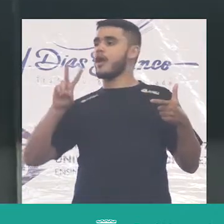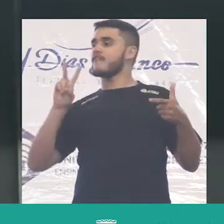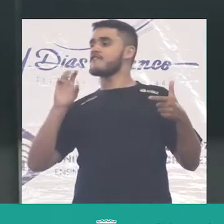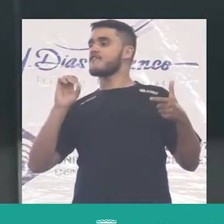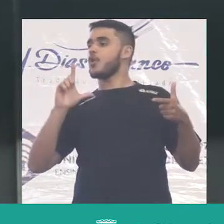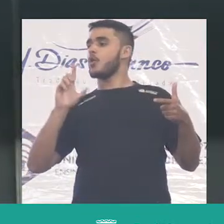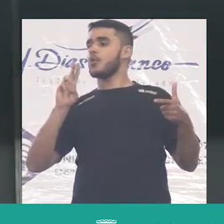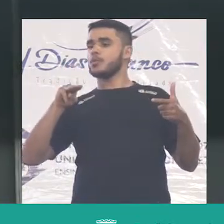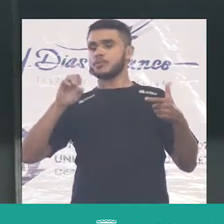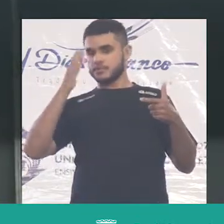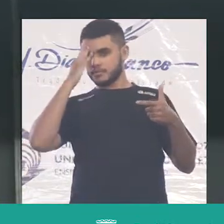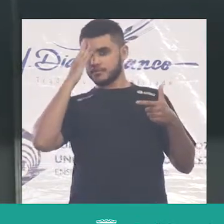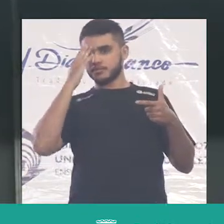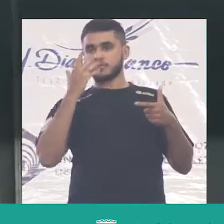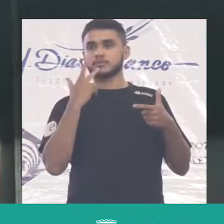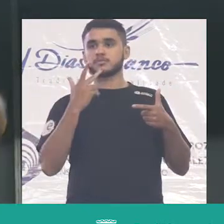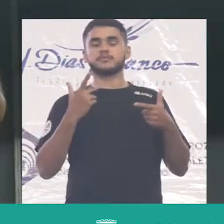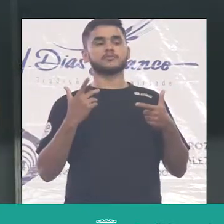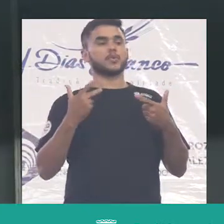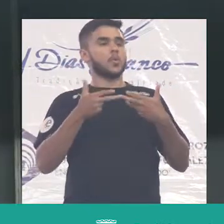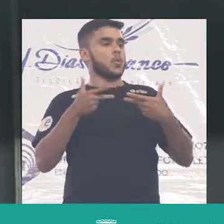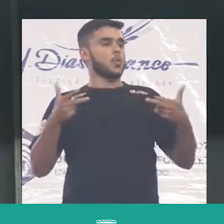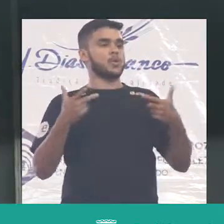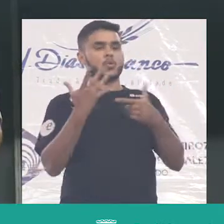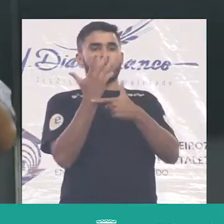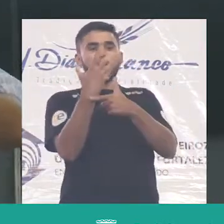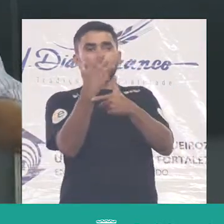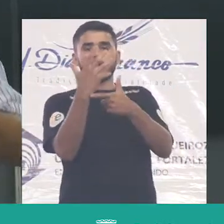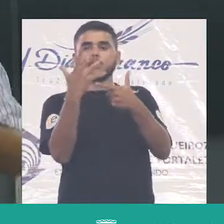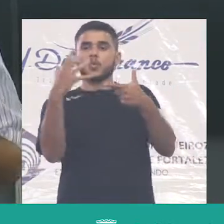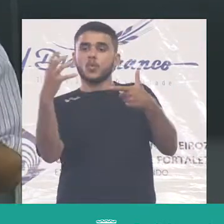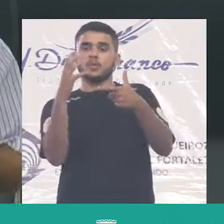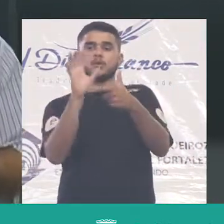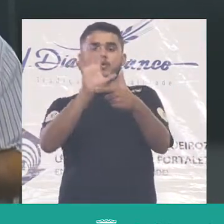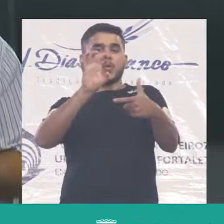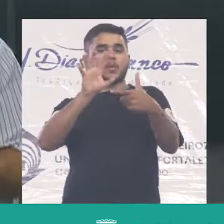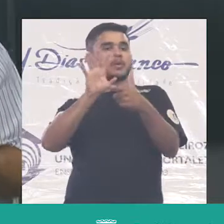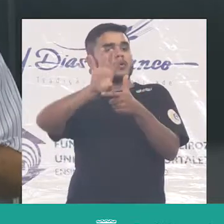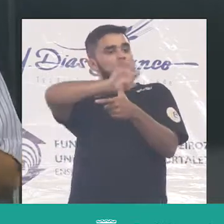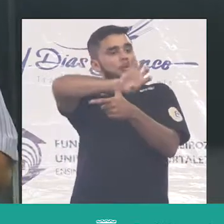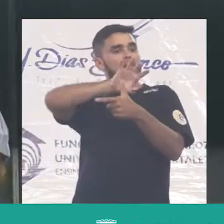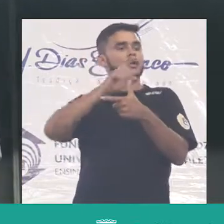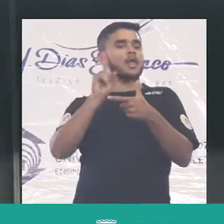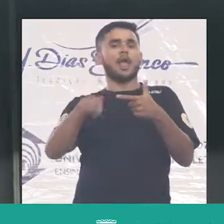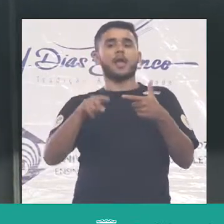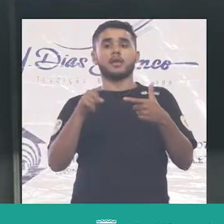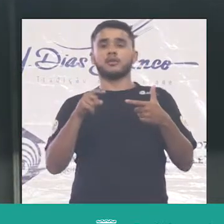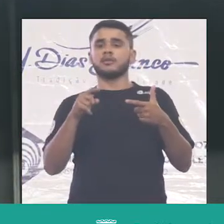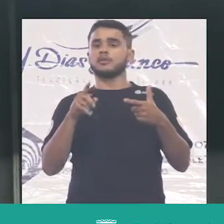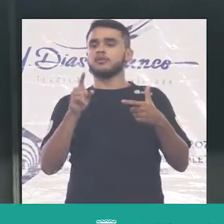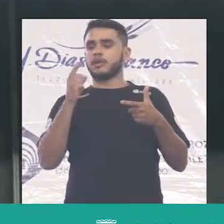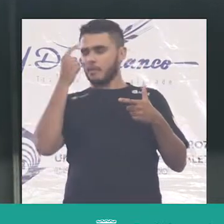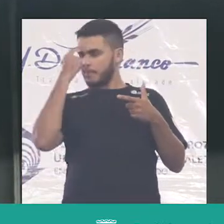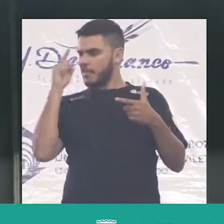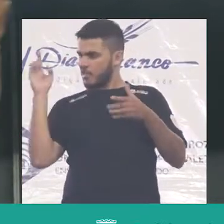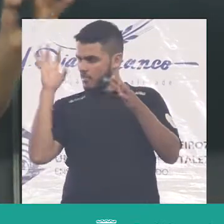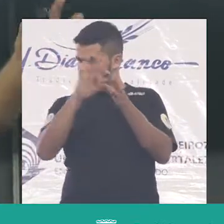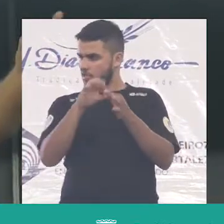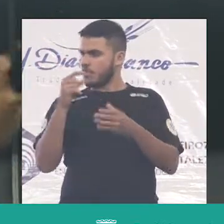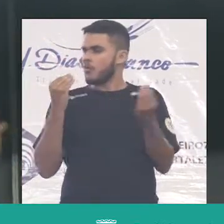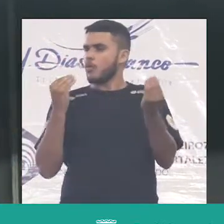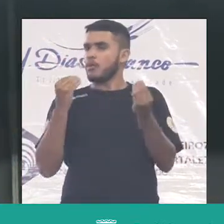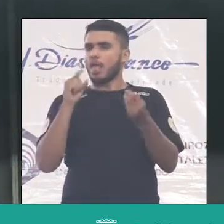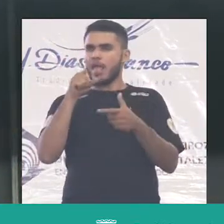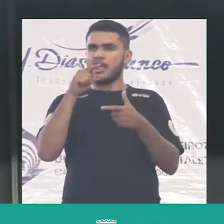aplico líquido para impermeabilizar, eu estou falando em aplicar sobre uma área. Não é uma questão de